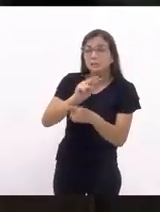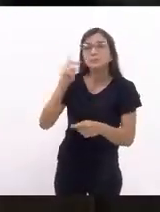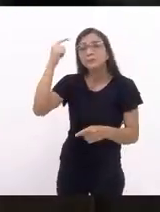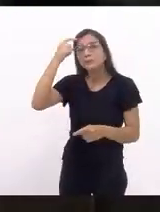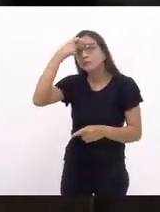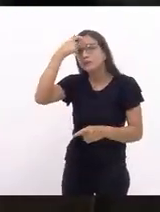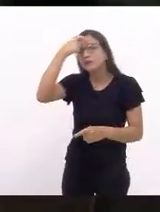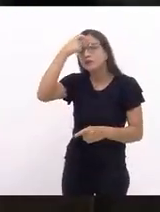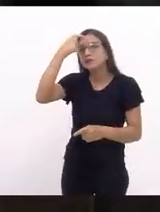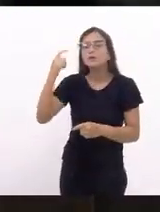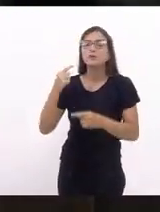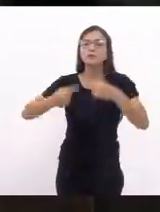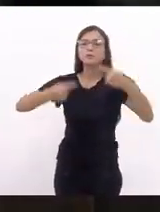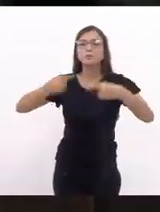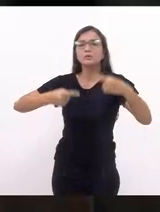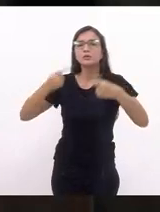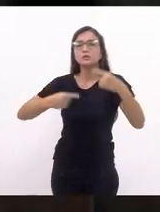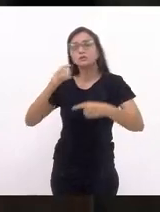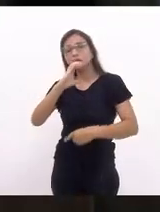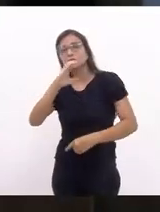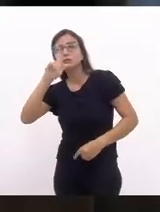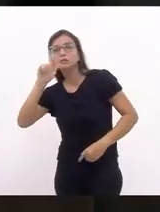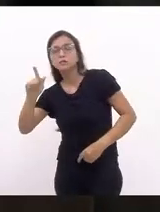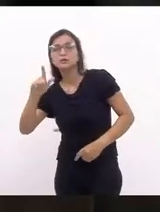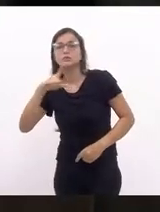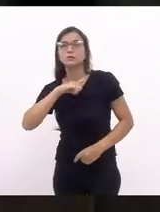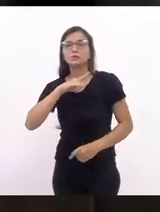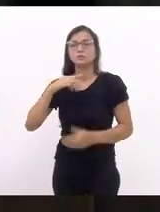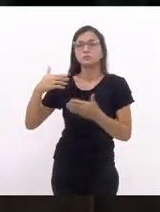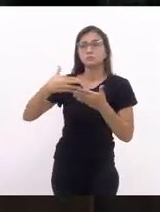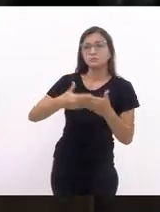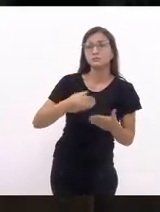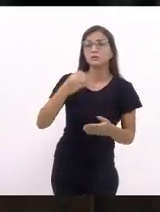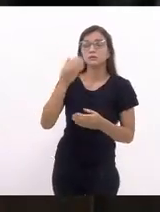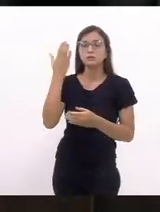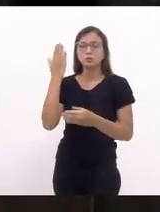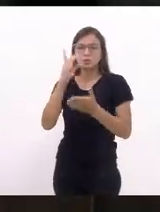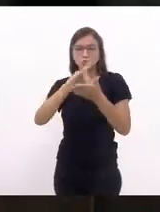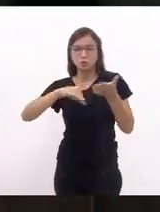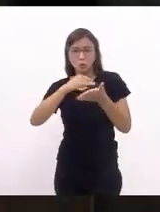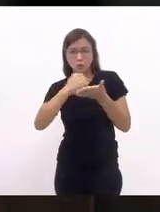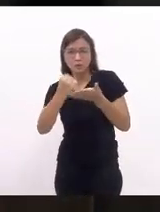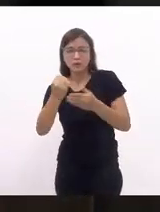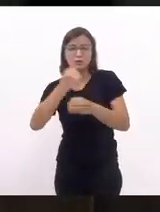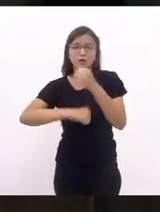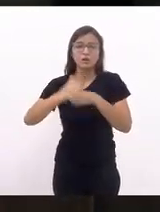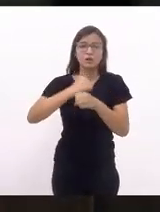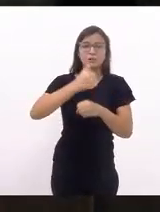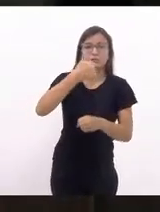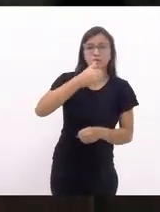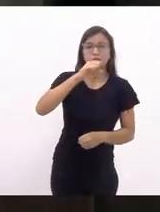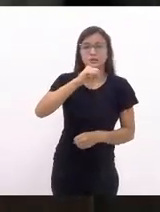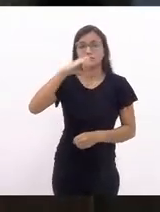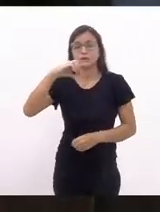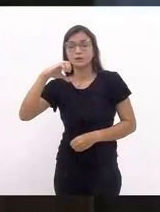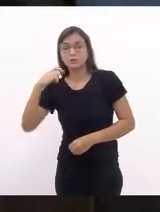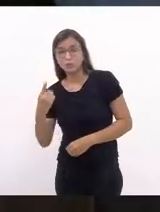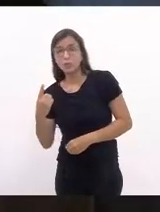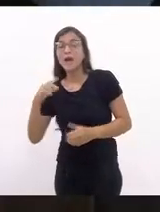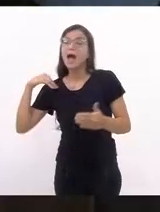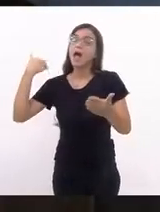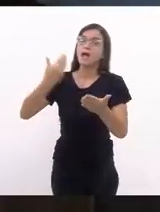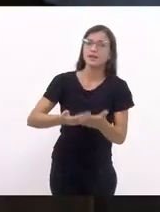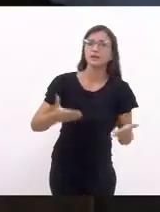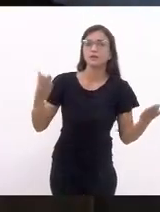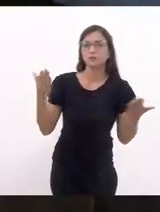Fluminense o departamento de arquivo mantém acervo de documentos de 1891 a2021 sendo uma